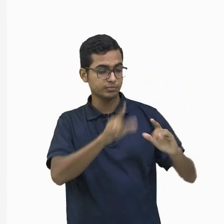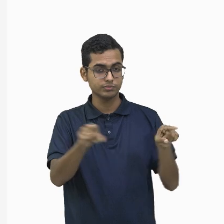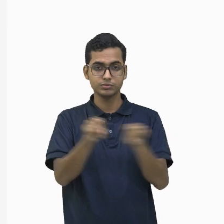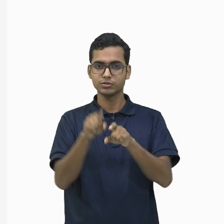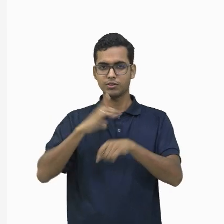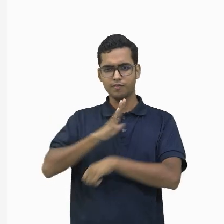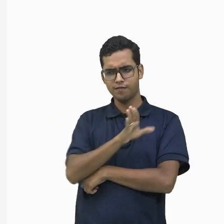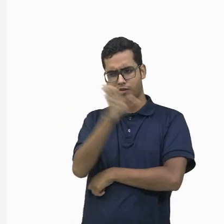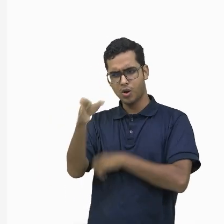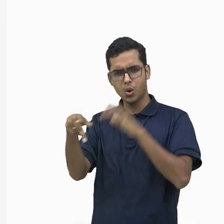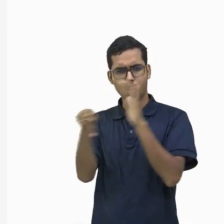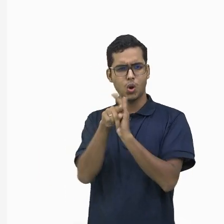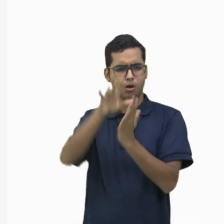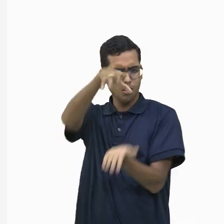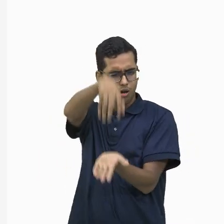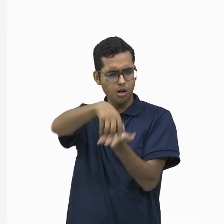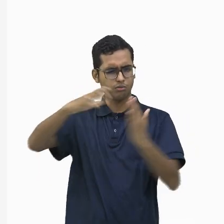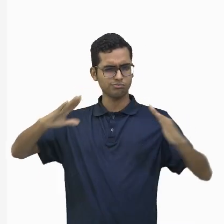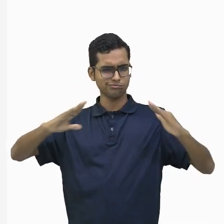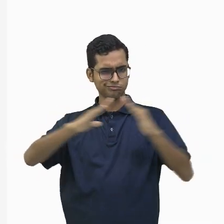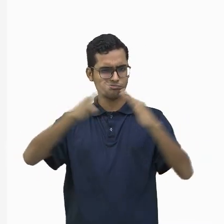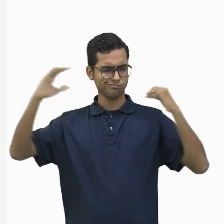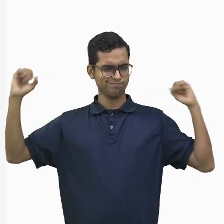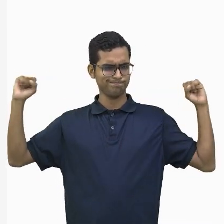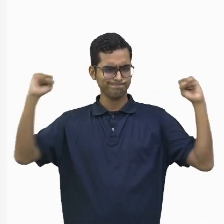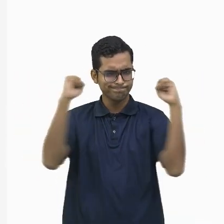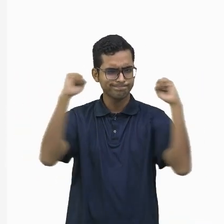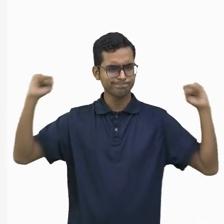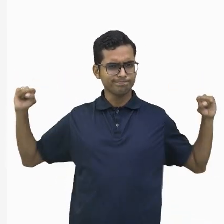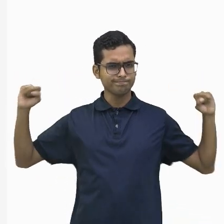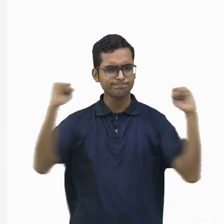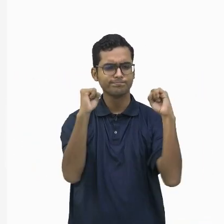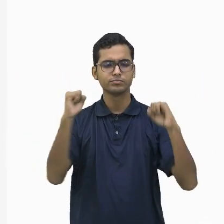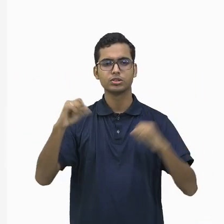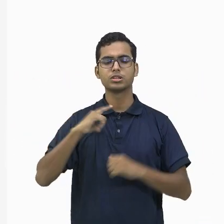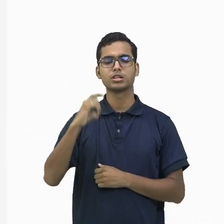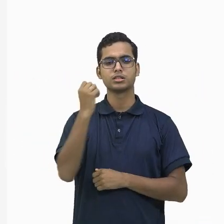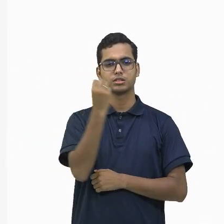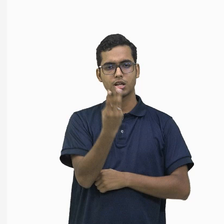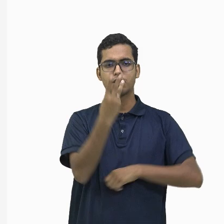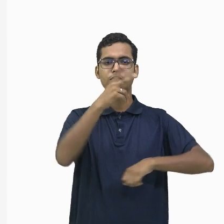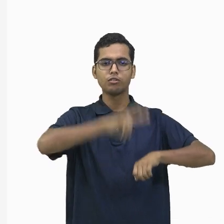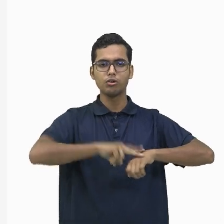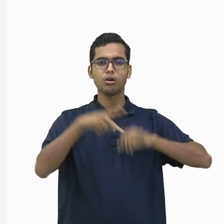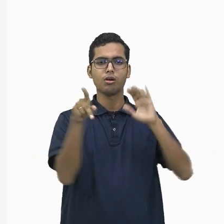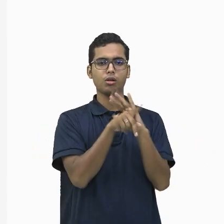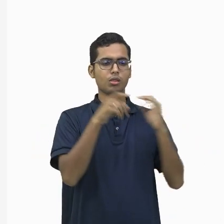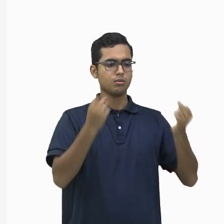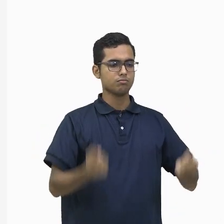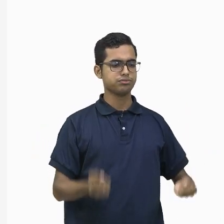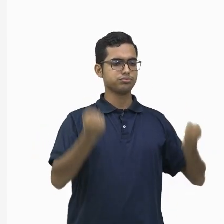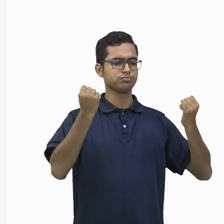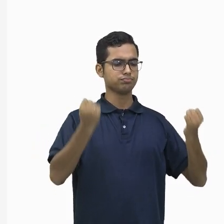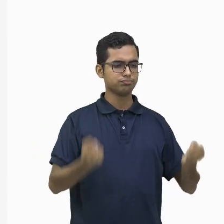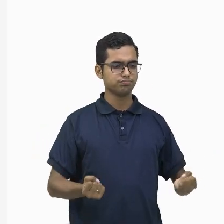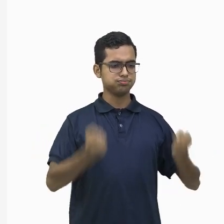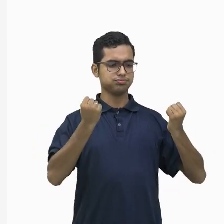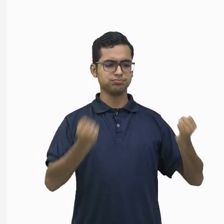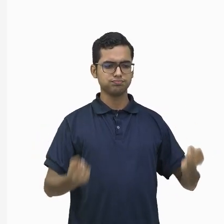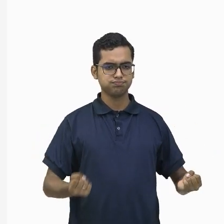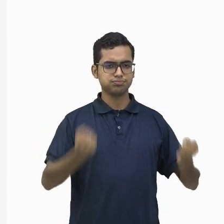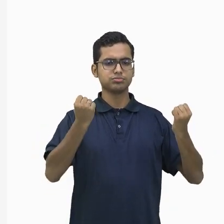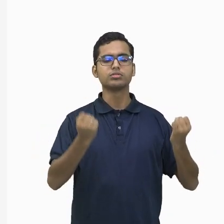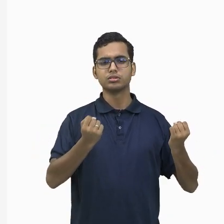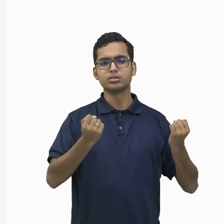começa ali a sua prática, 3 séries de 12 repetições, e aí vocês vão ver que todos os exercícios eles vão ter